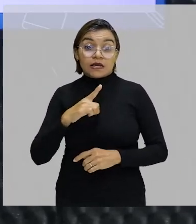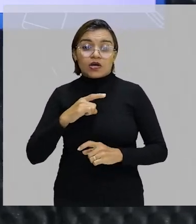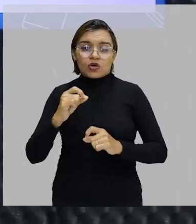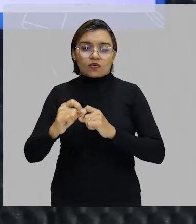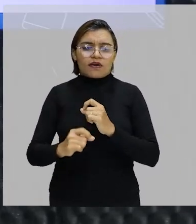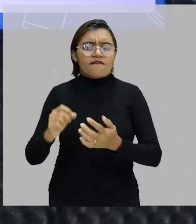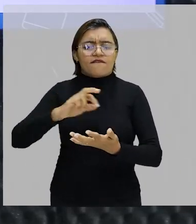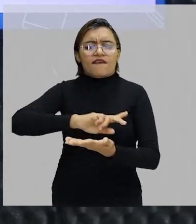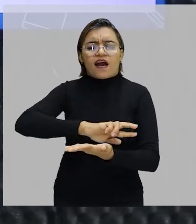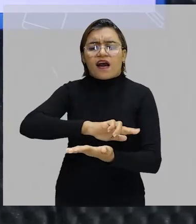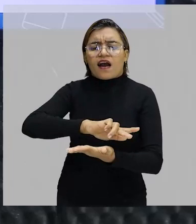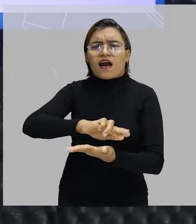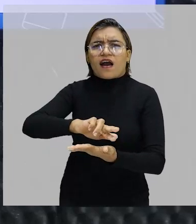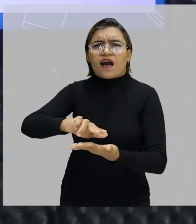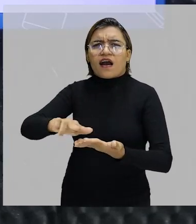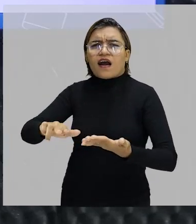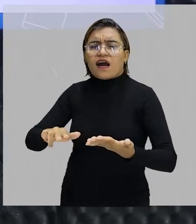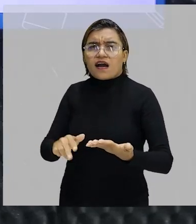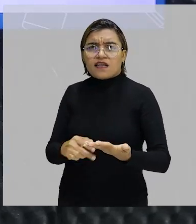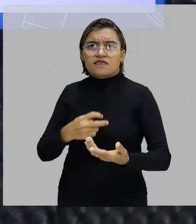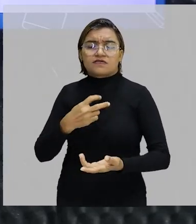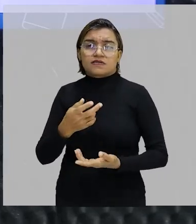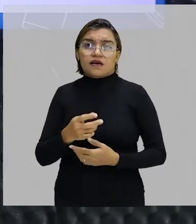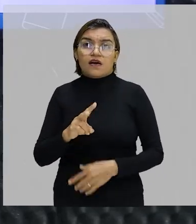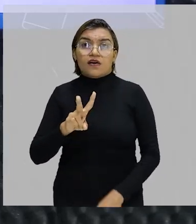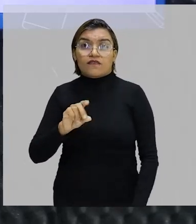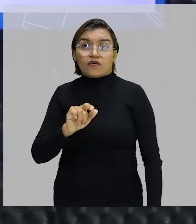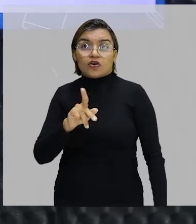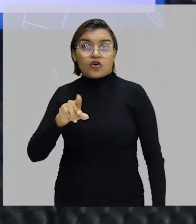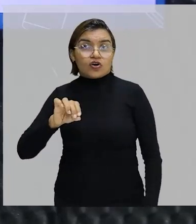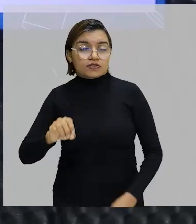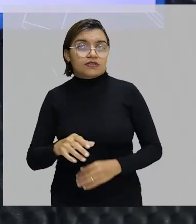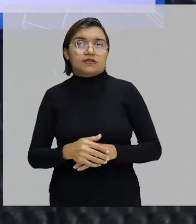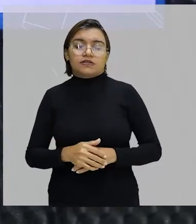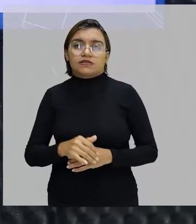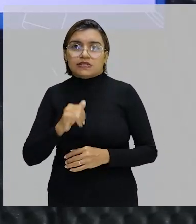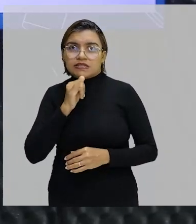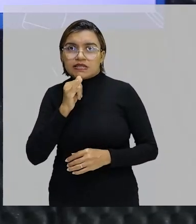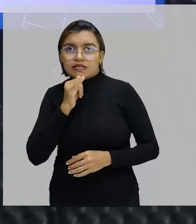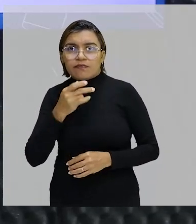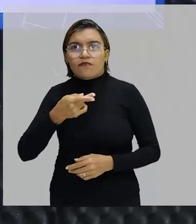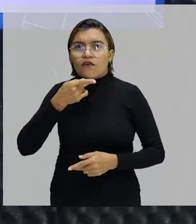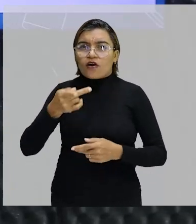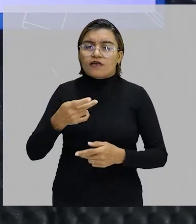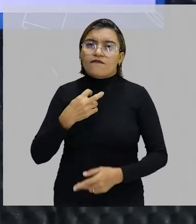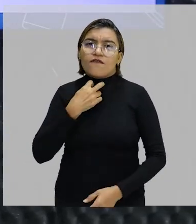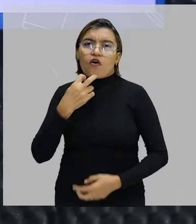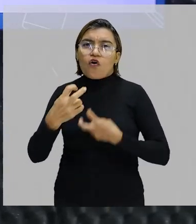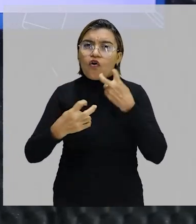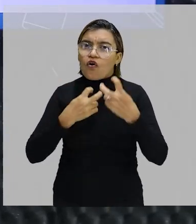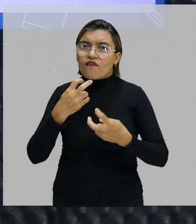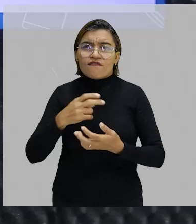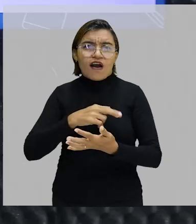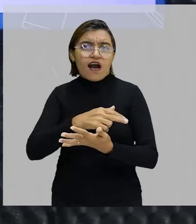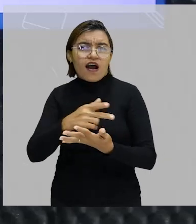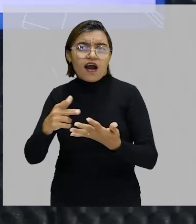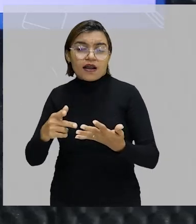reúne diversas vozes. Polifonia, muitas vozes, certo?